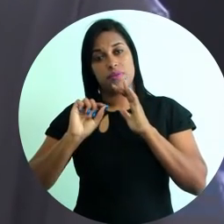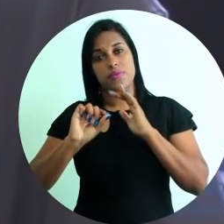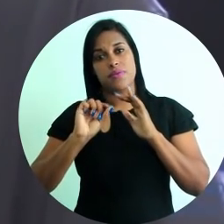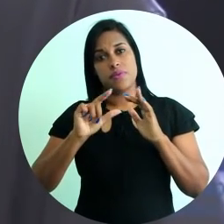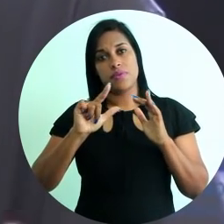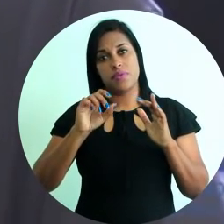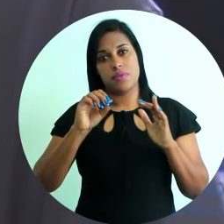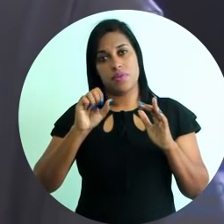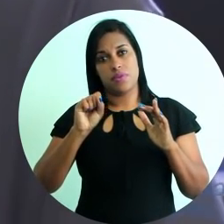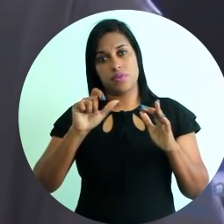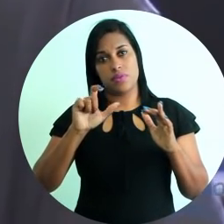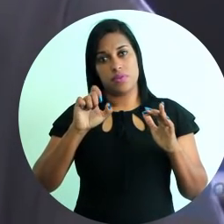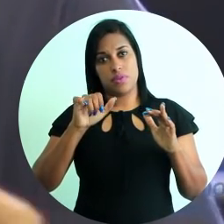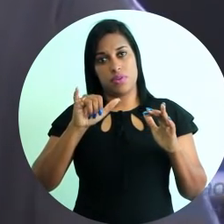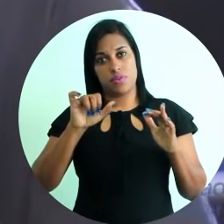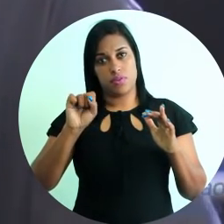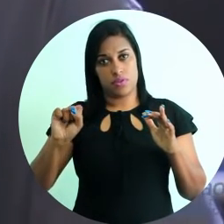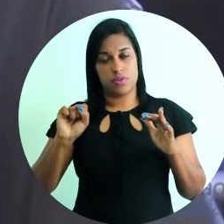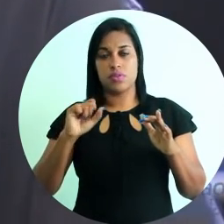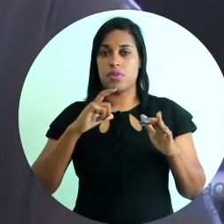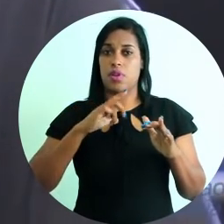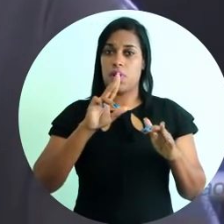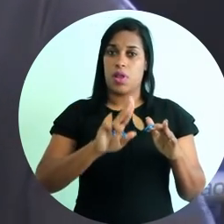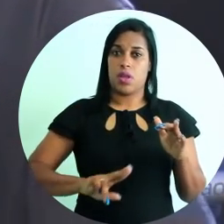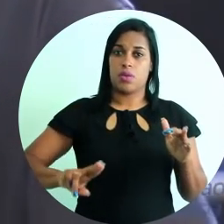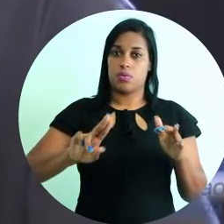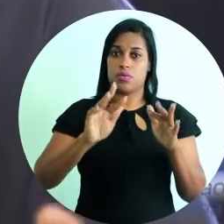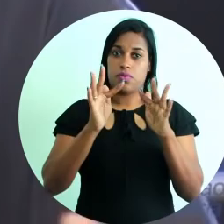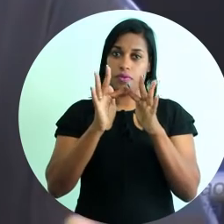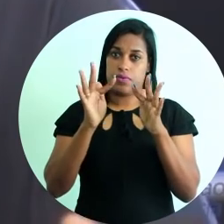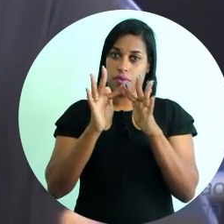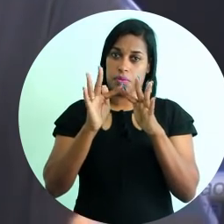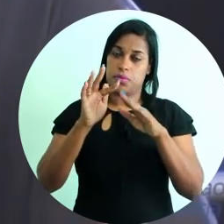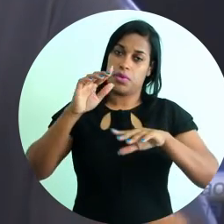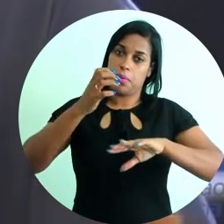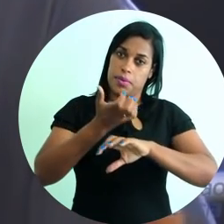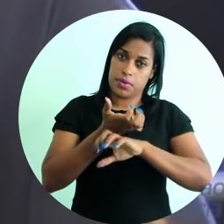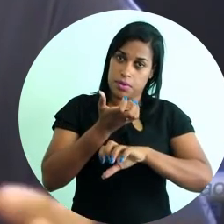lossless. Esse método lossless ele usa fórmulas matemáticas,